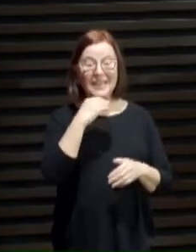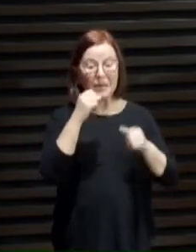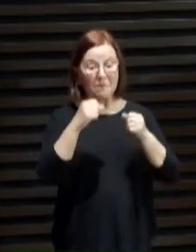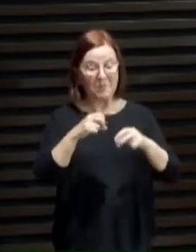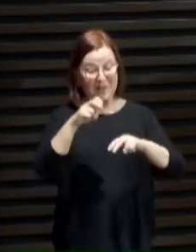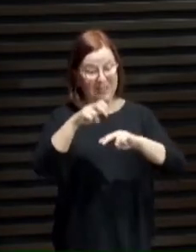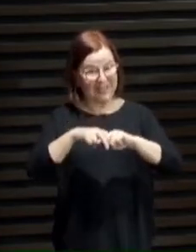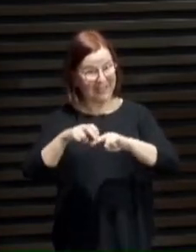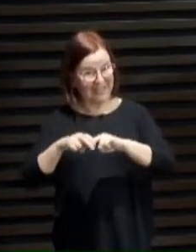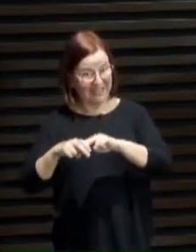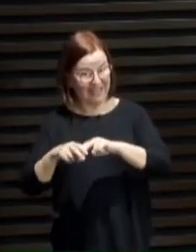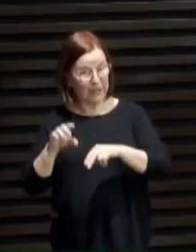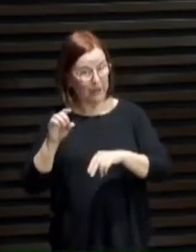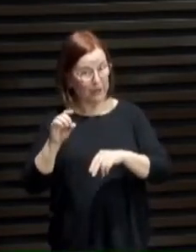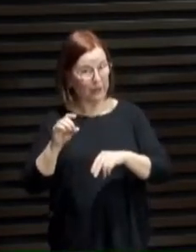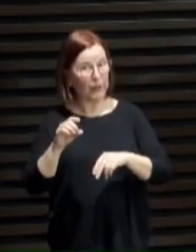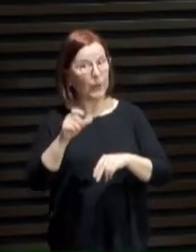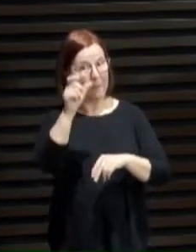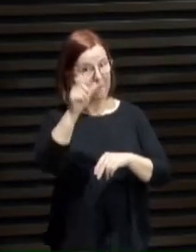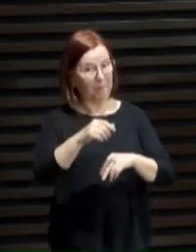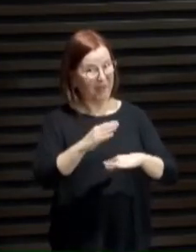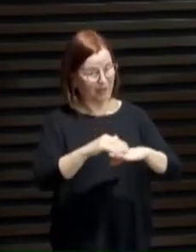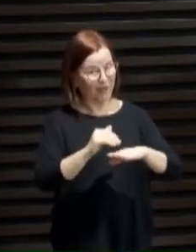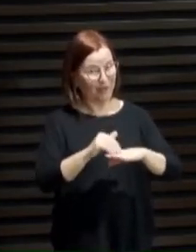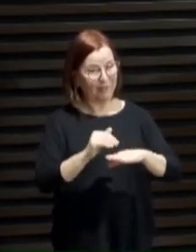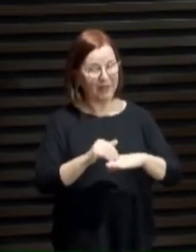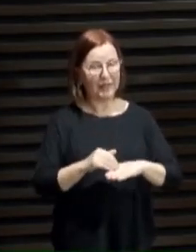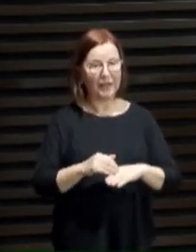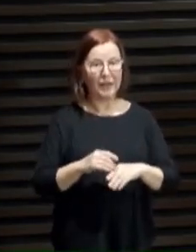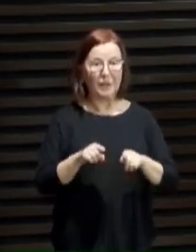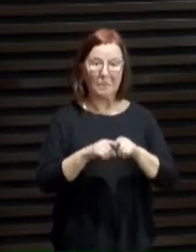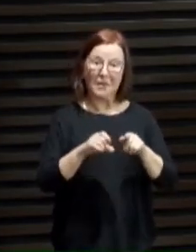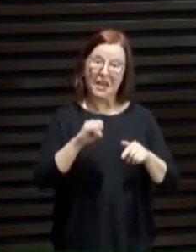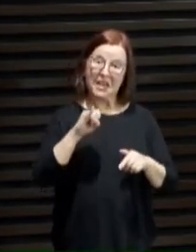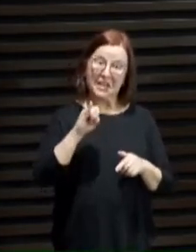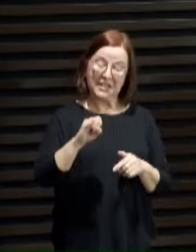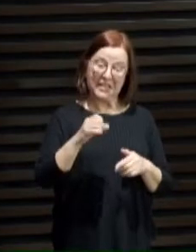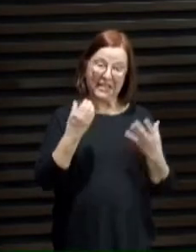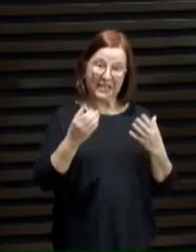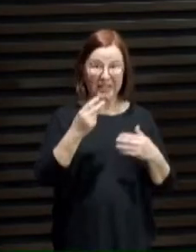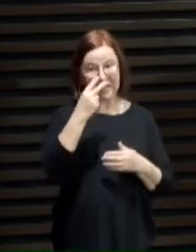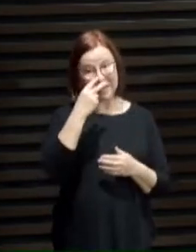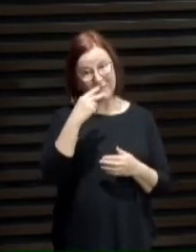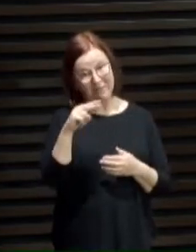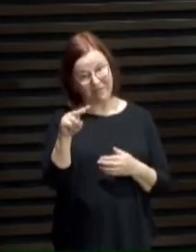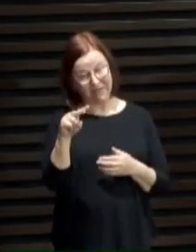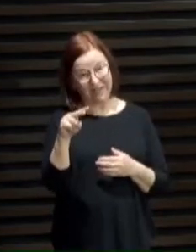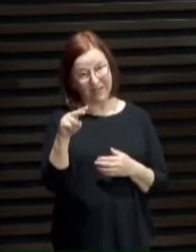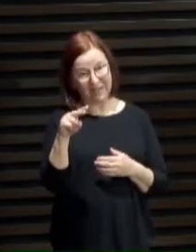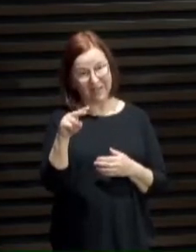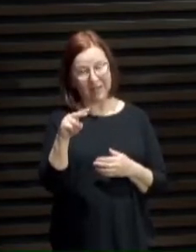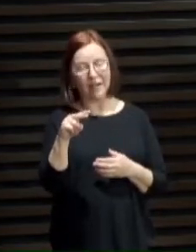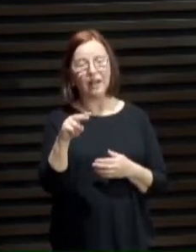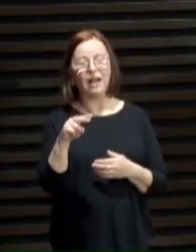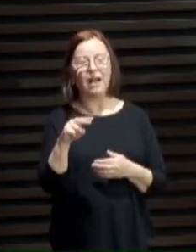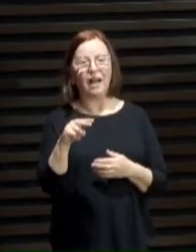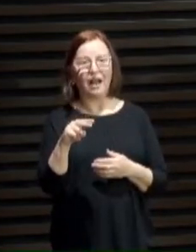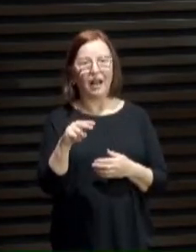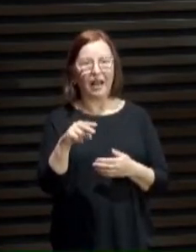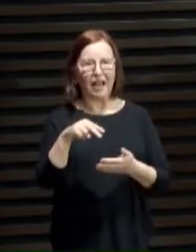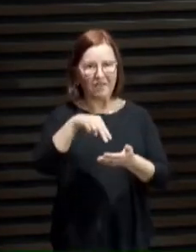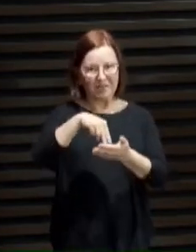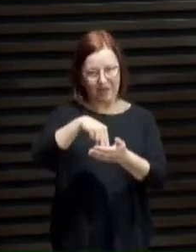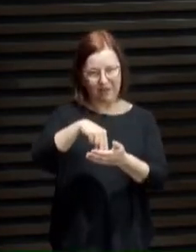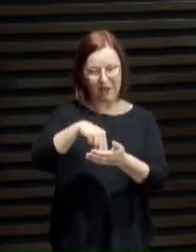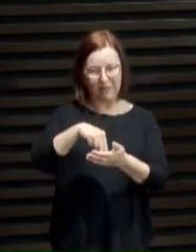quiser assistir, é só sentar-se, ficar ali no cantinho e vai ver todo o banquete, vai ver aquele que está